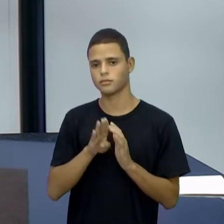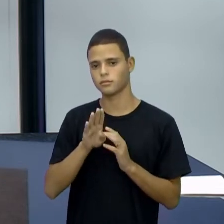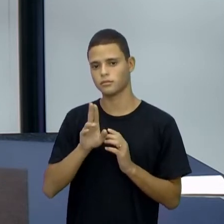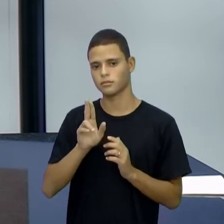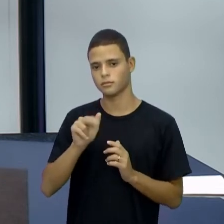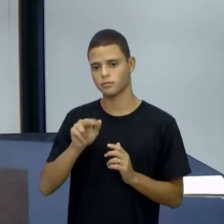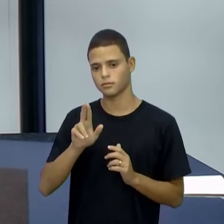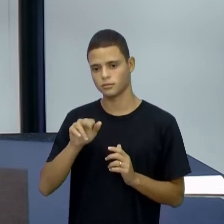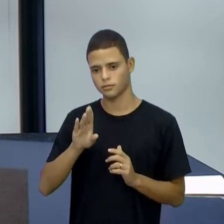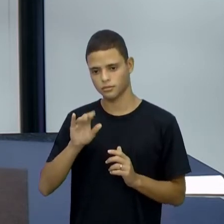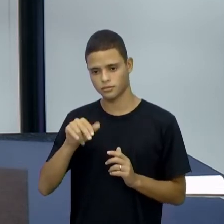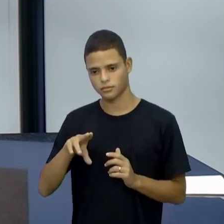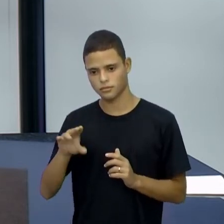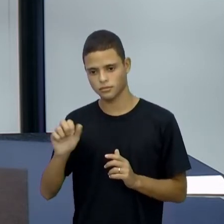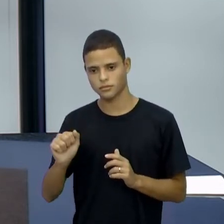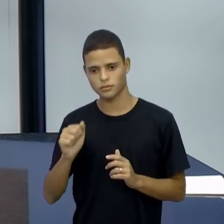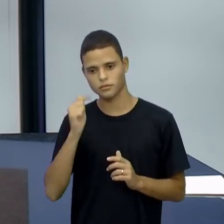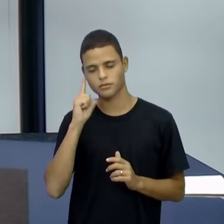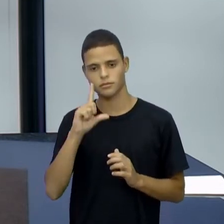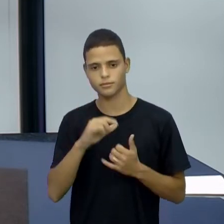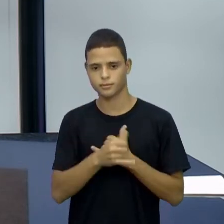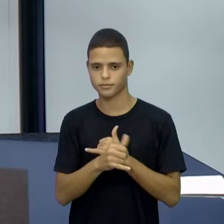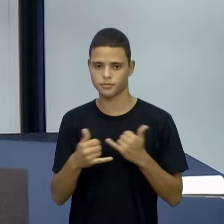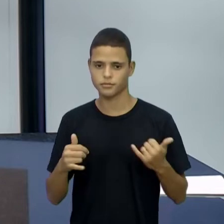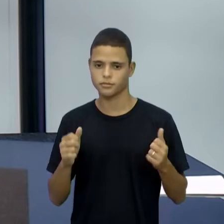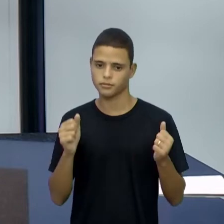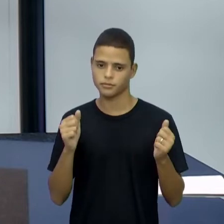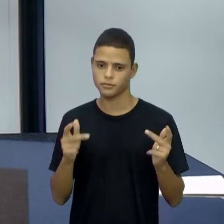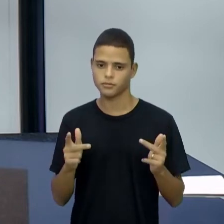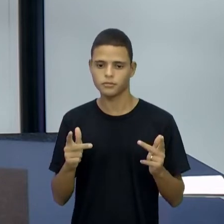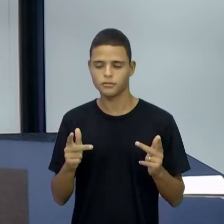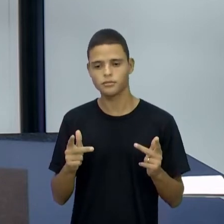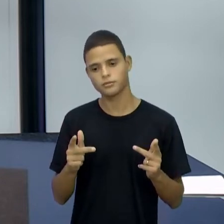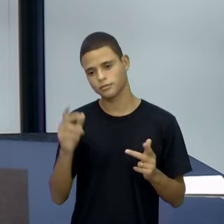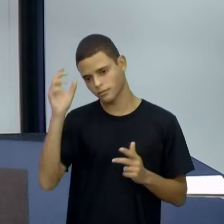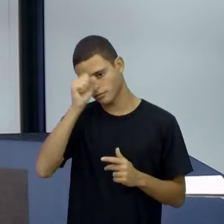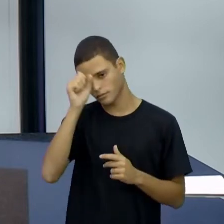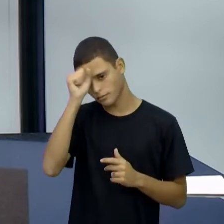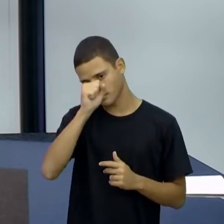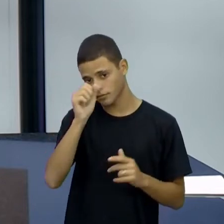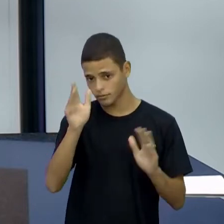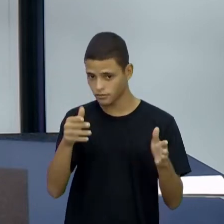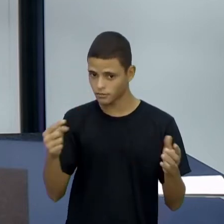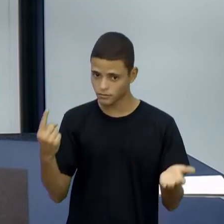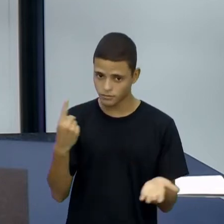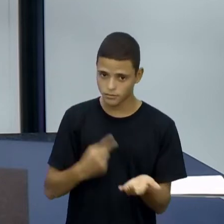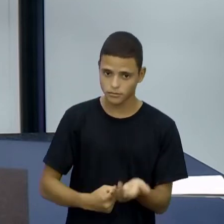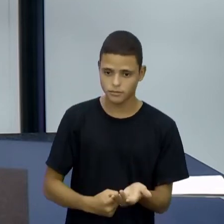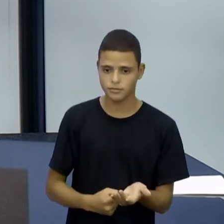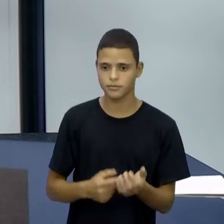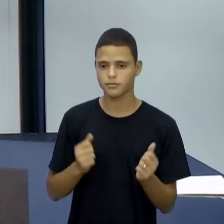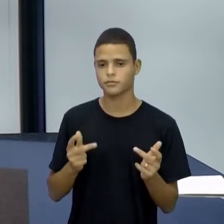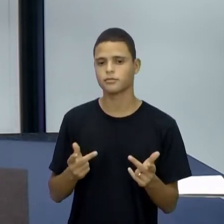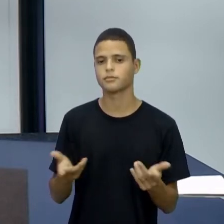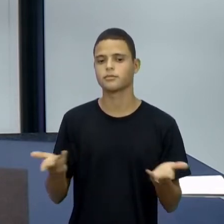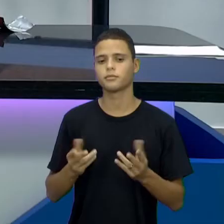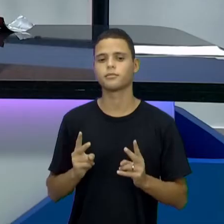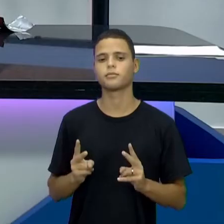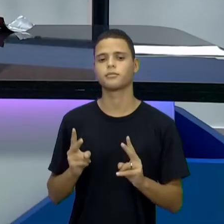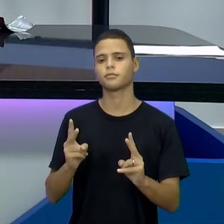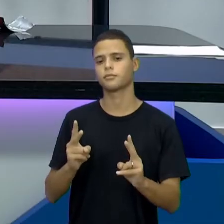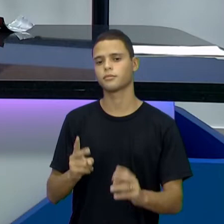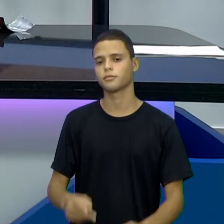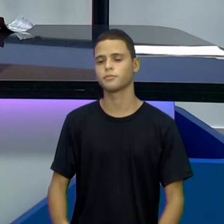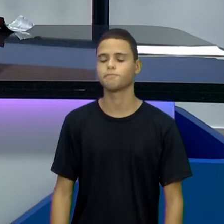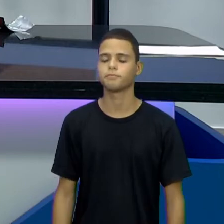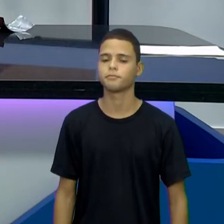alguma coisa que possa gerar eletricidade. Você já aprendeu o que é o gerador. Combinado? Certo? Vamos dar seguimento então